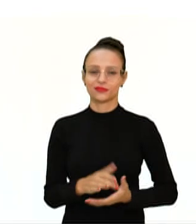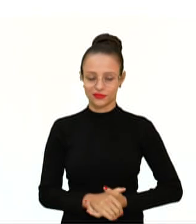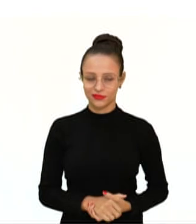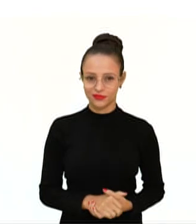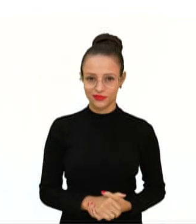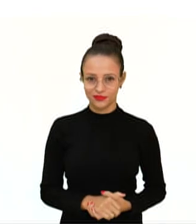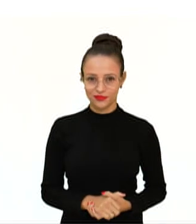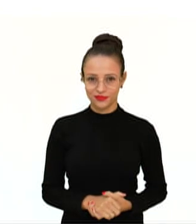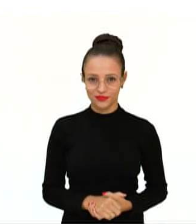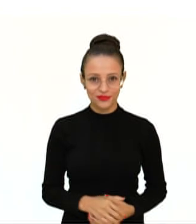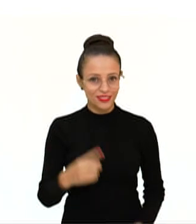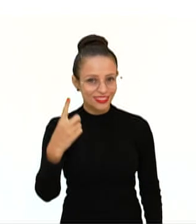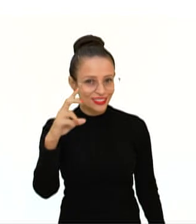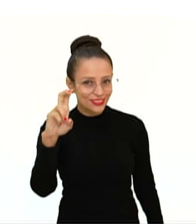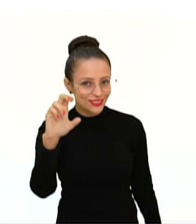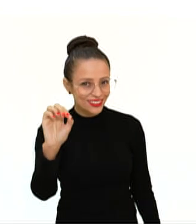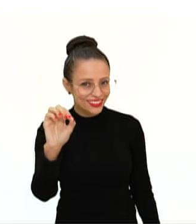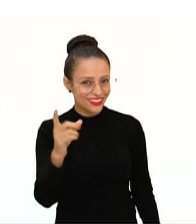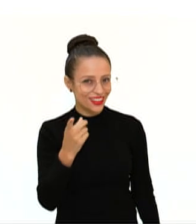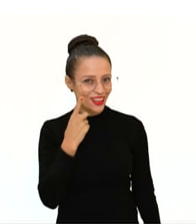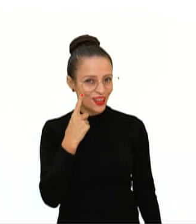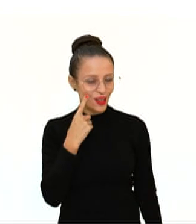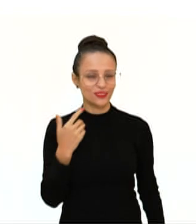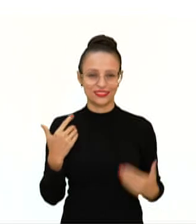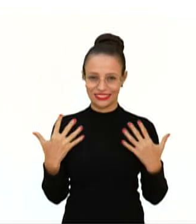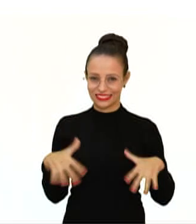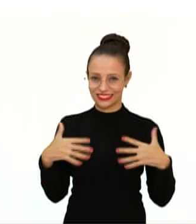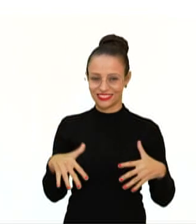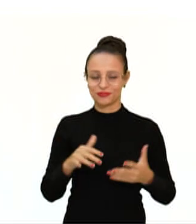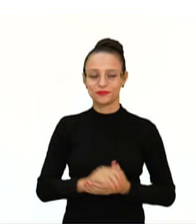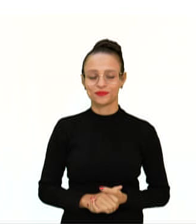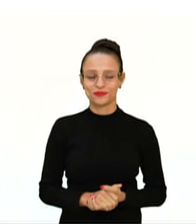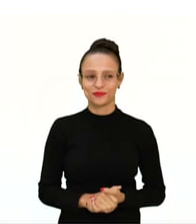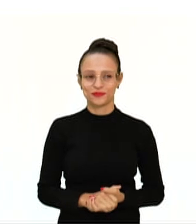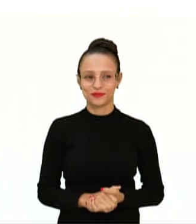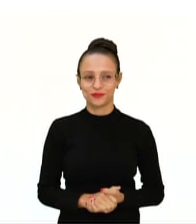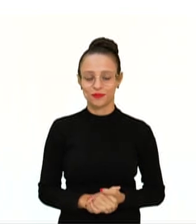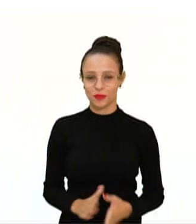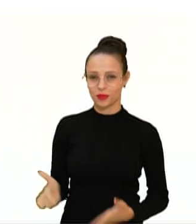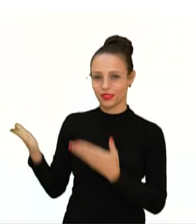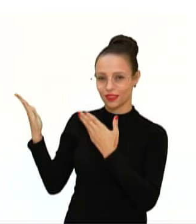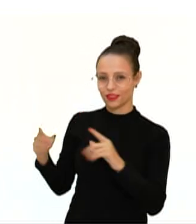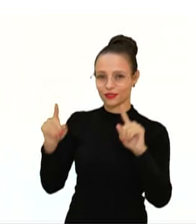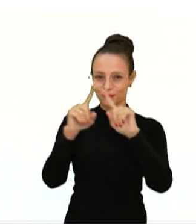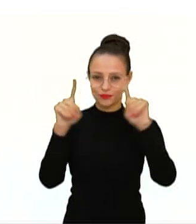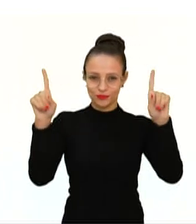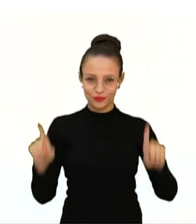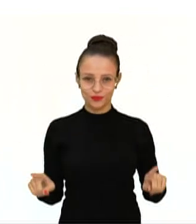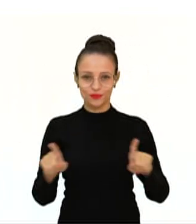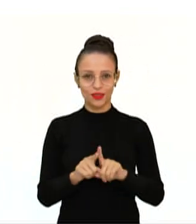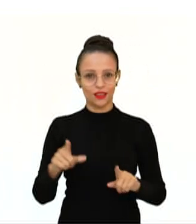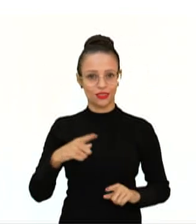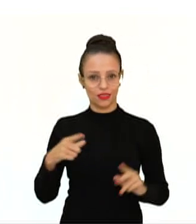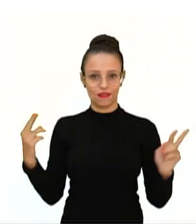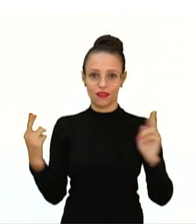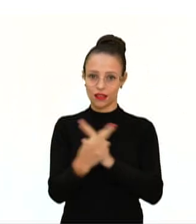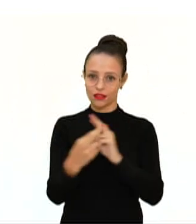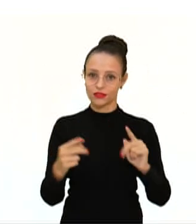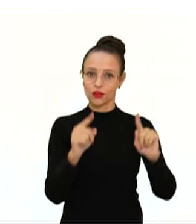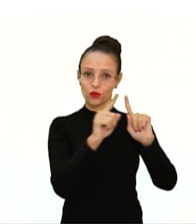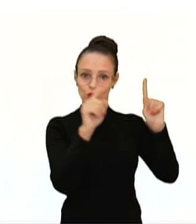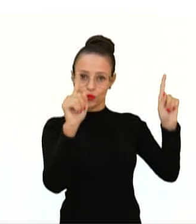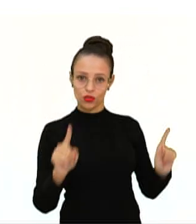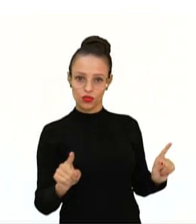certo? 150, hein? É só para os fortes. No quadro a seguir, relacionamos a medida do lado de um quadrado